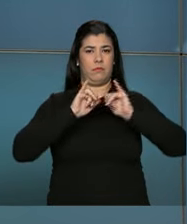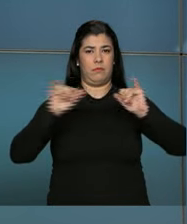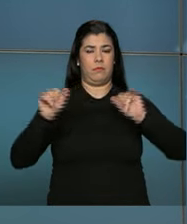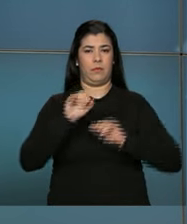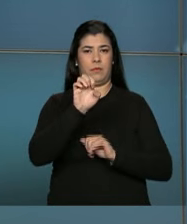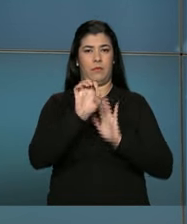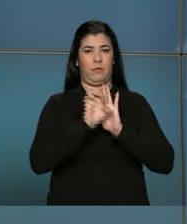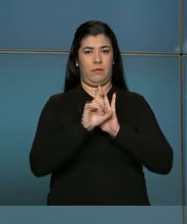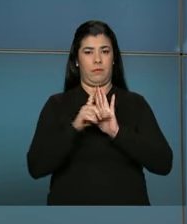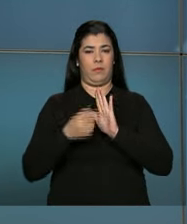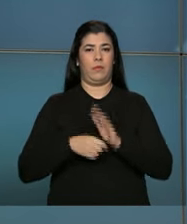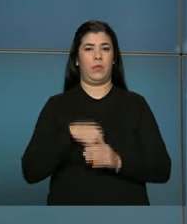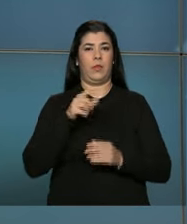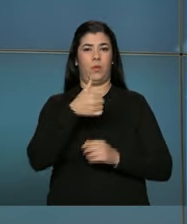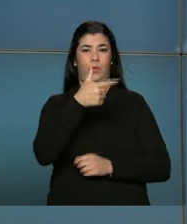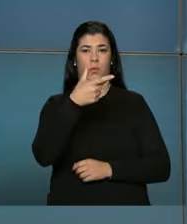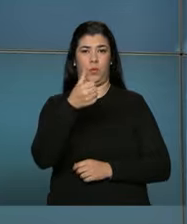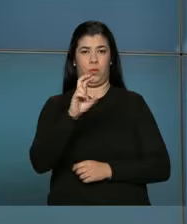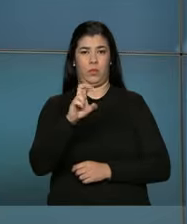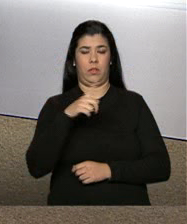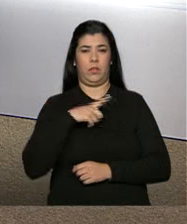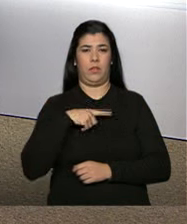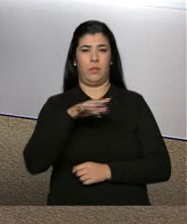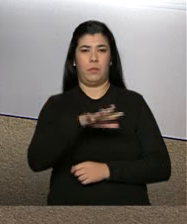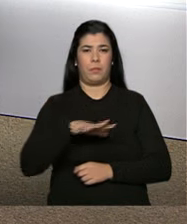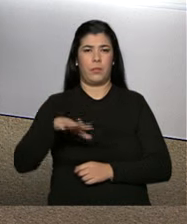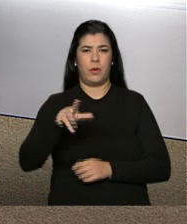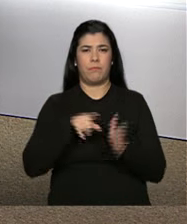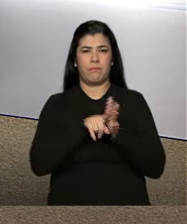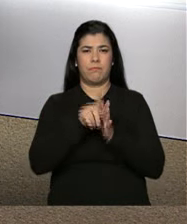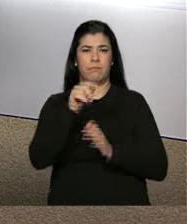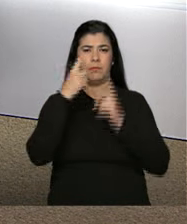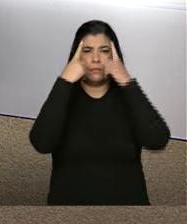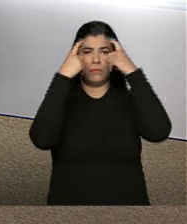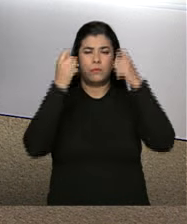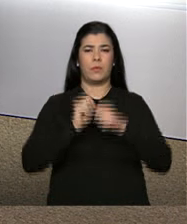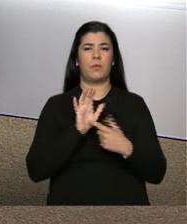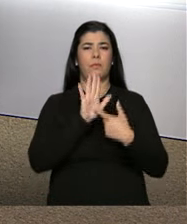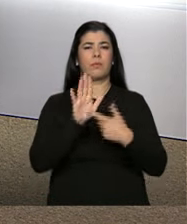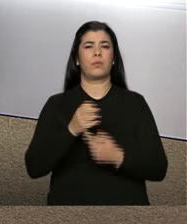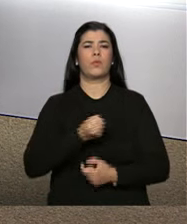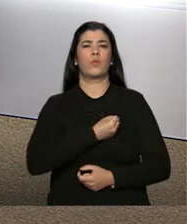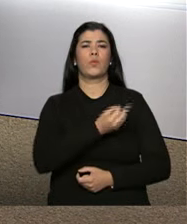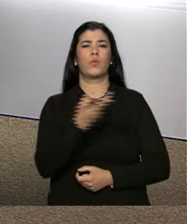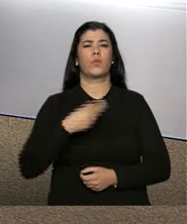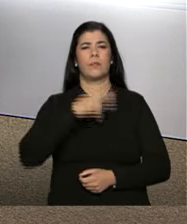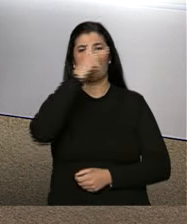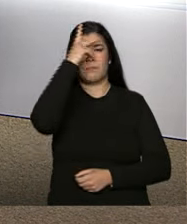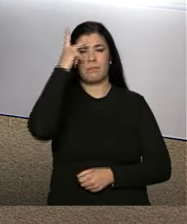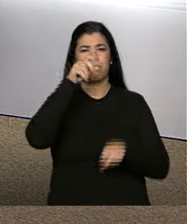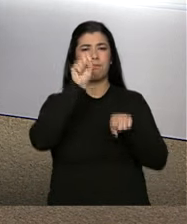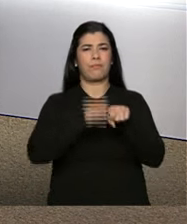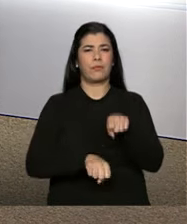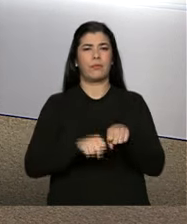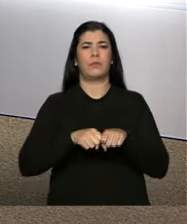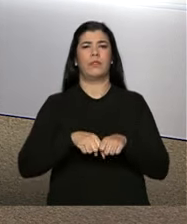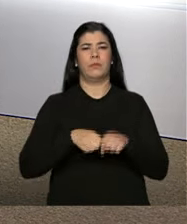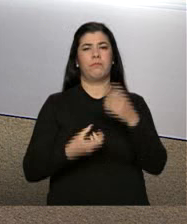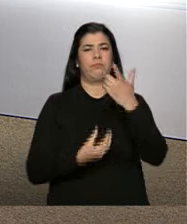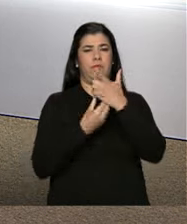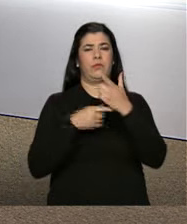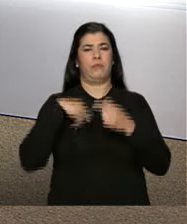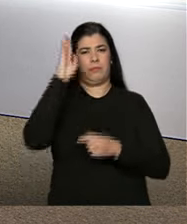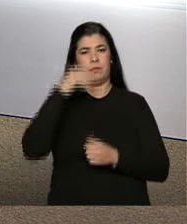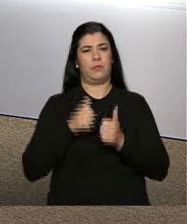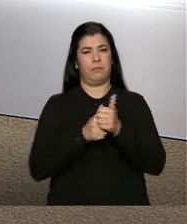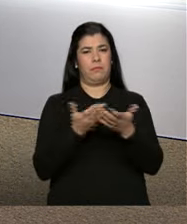divulgada a edição de 2015 do mapa da violência. O estudo revela o número de assassinatos por arma de fogo no Brasil. Vamos acompanhar